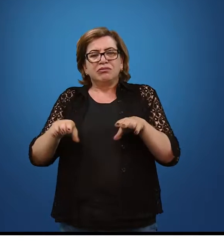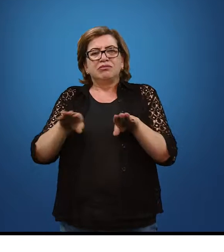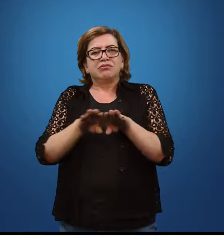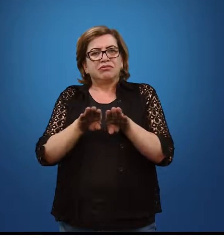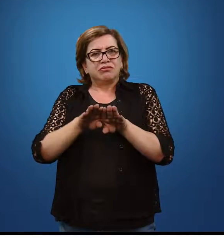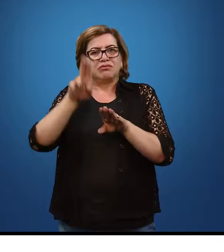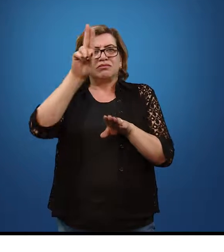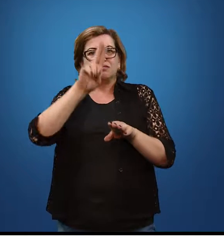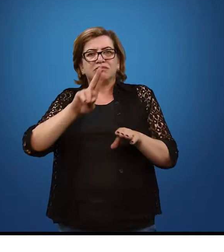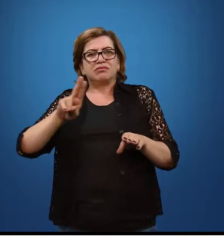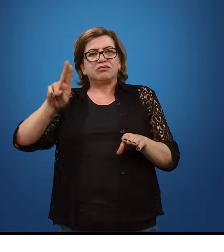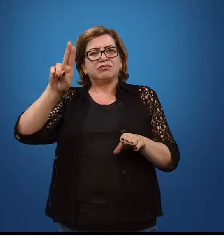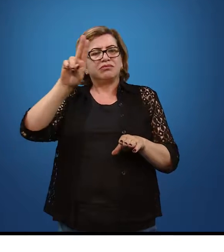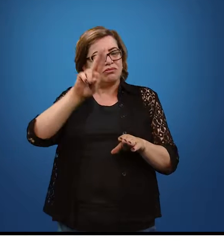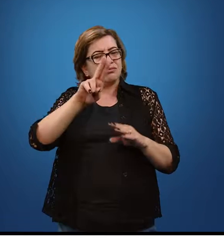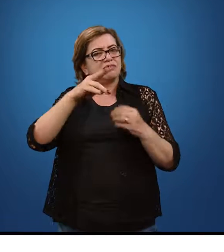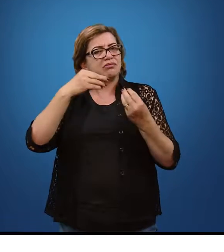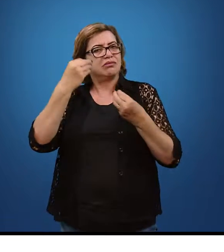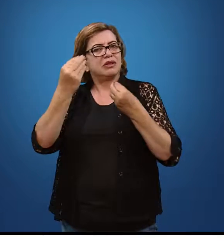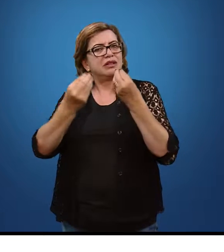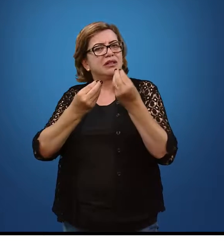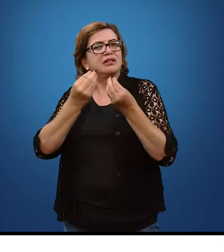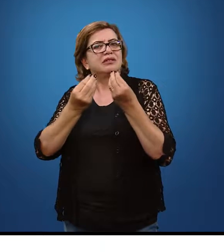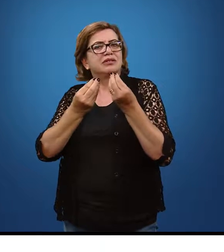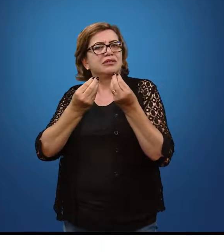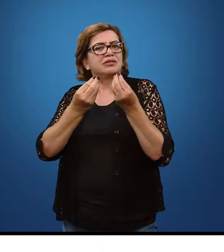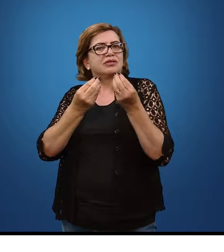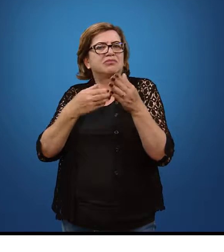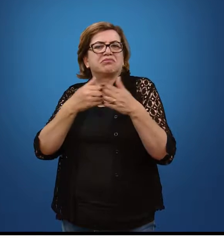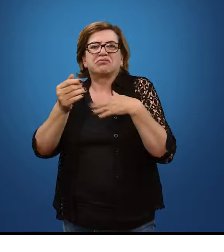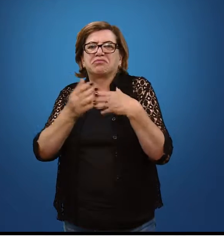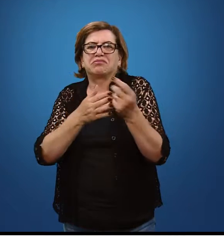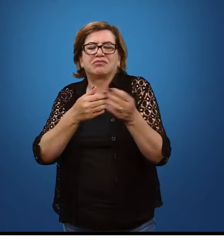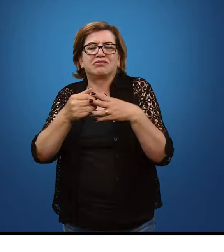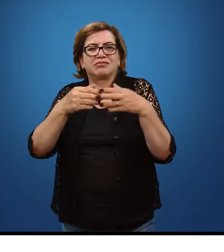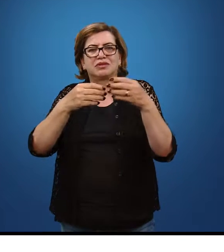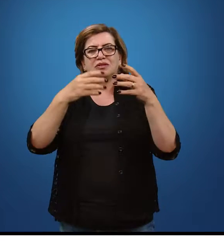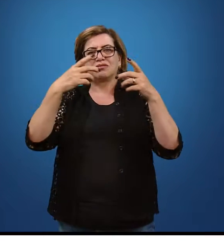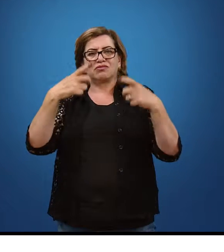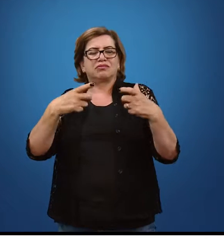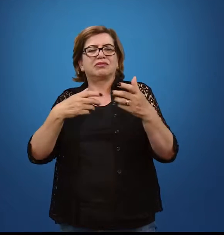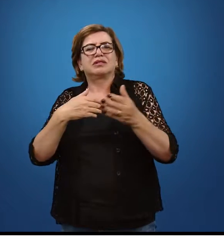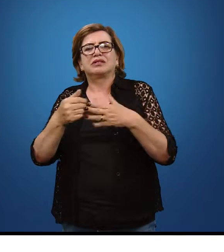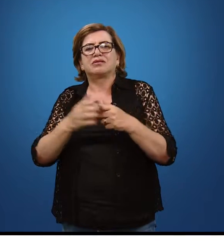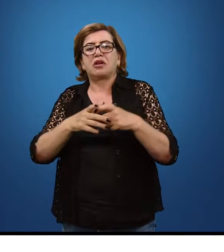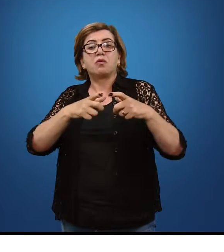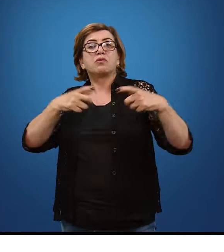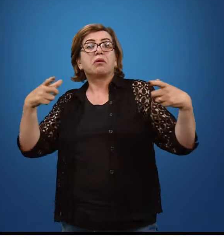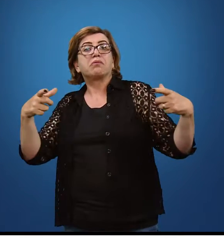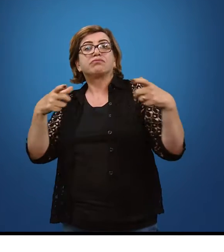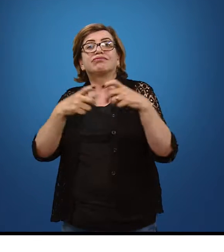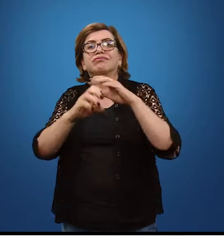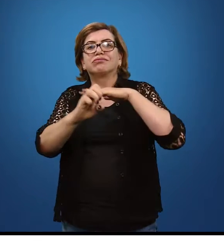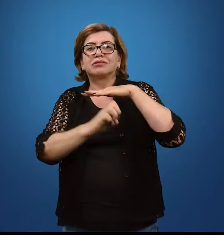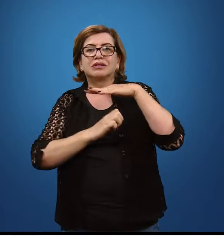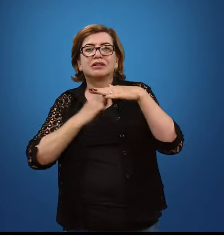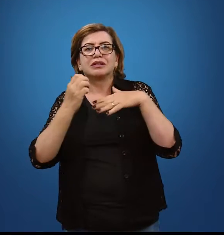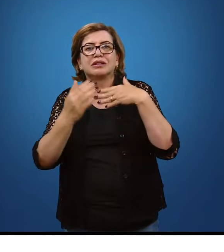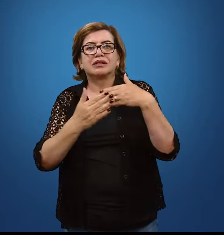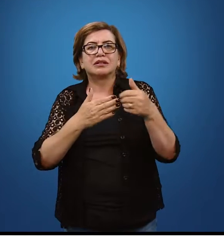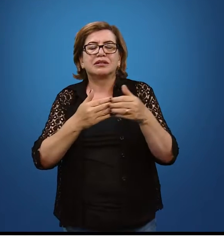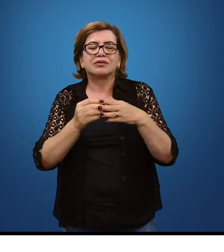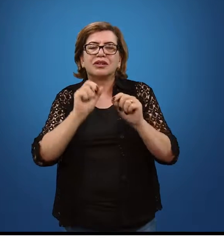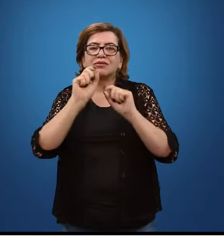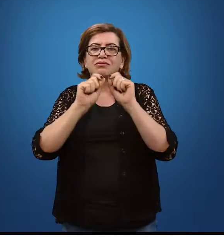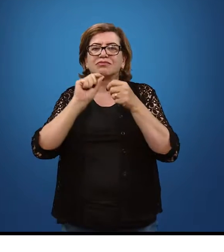aplicado em outras organizações de forma indistinta e independente do tamanho dela, e também independente